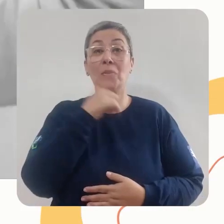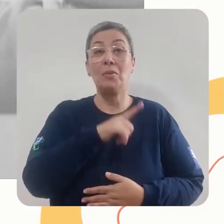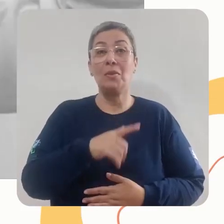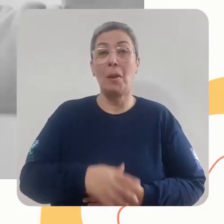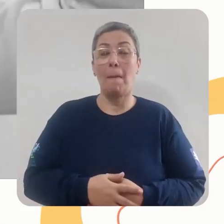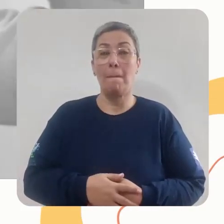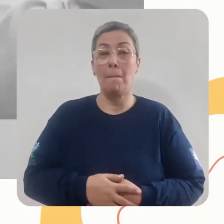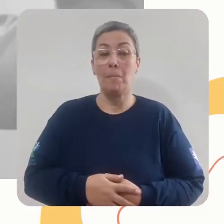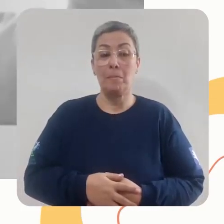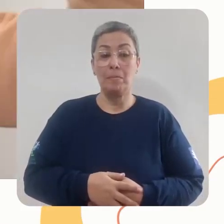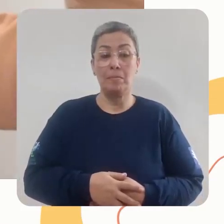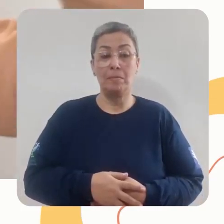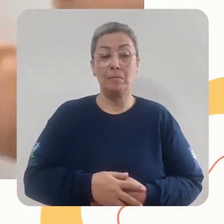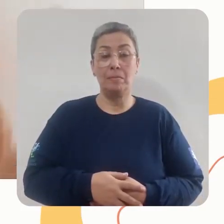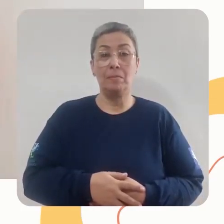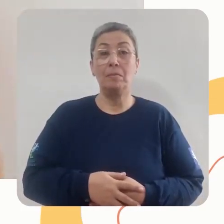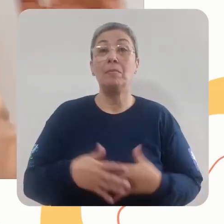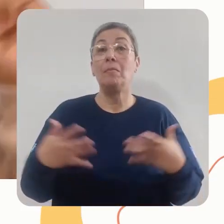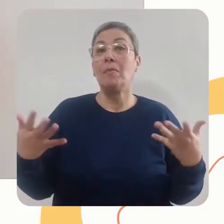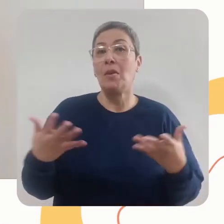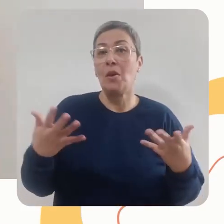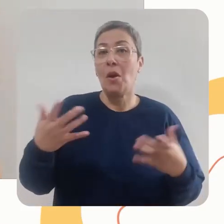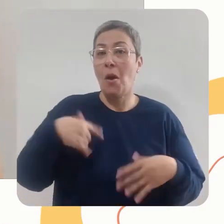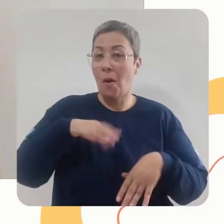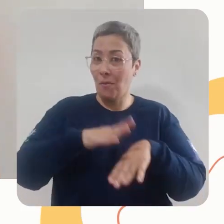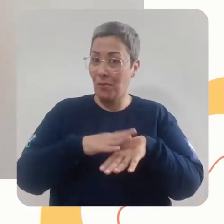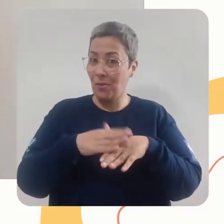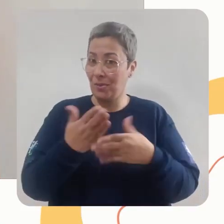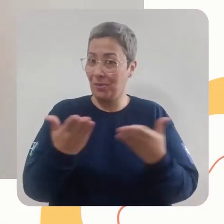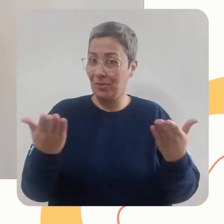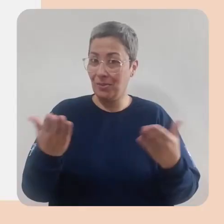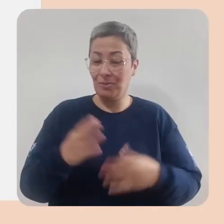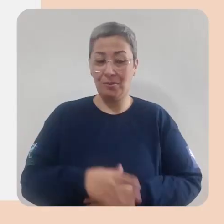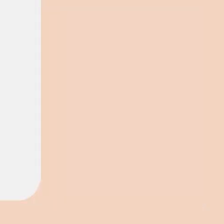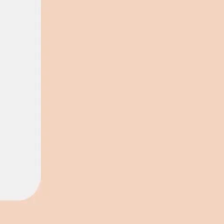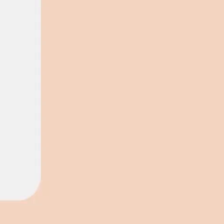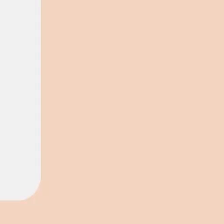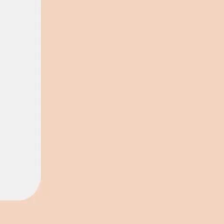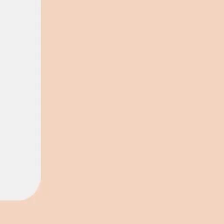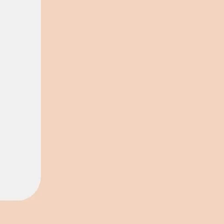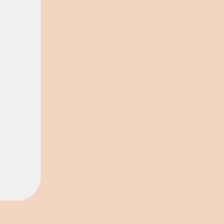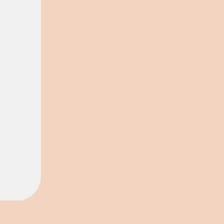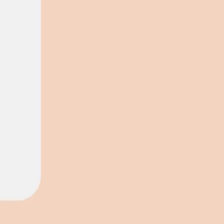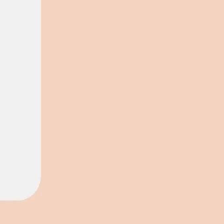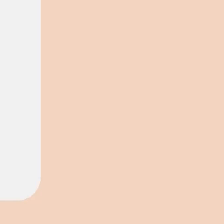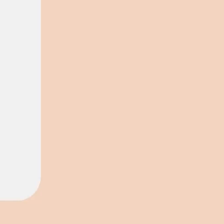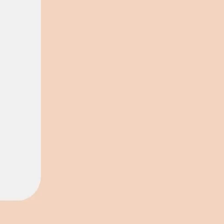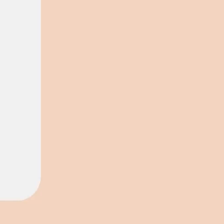Agora é a sua vez!